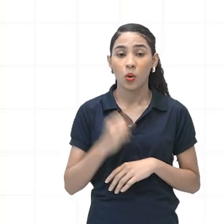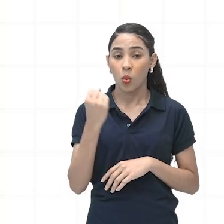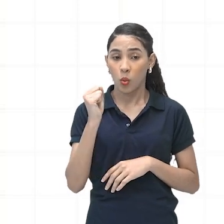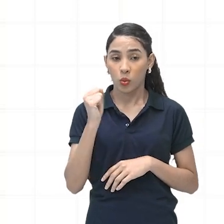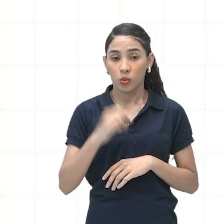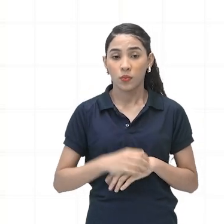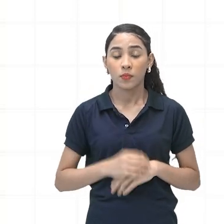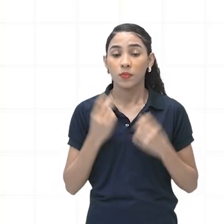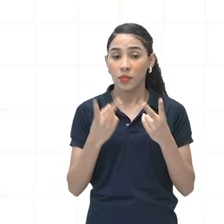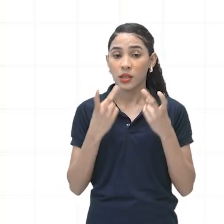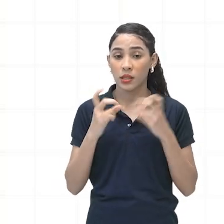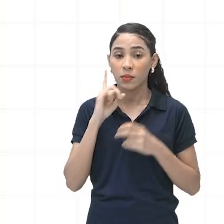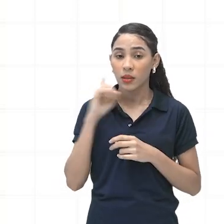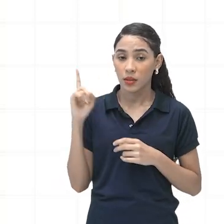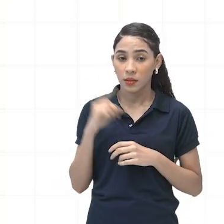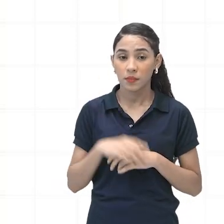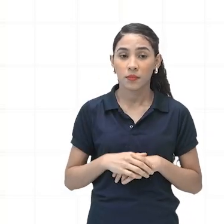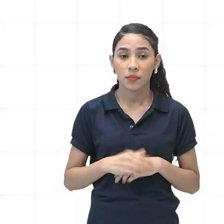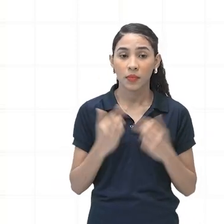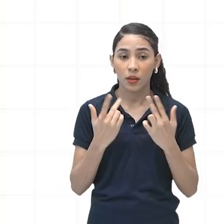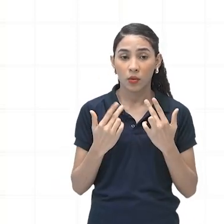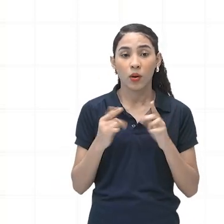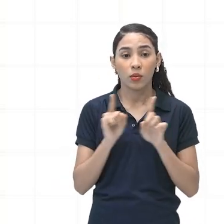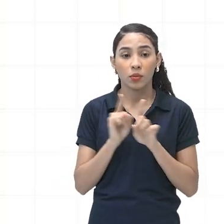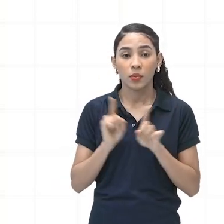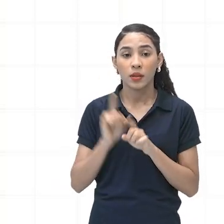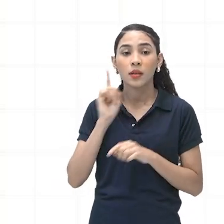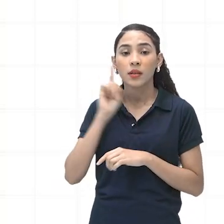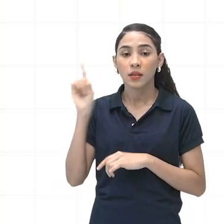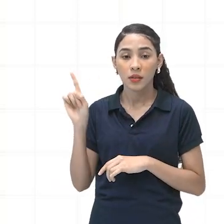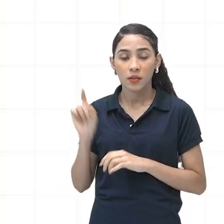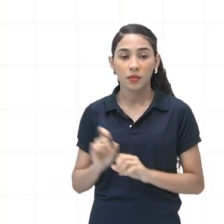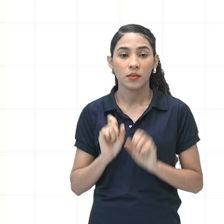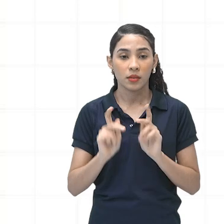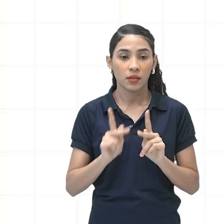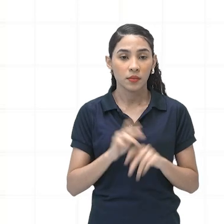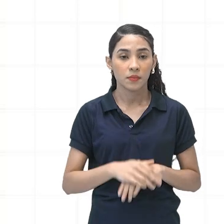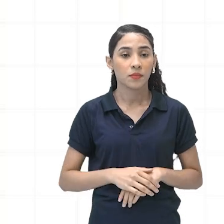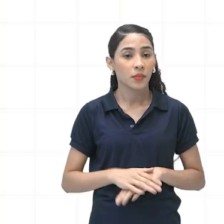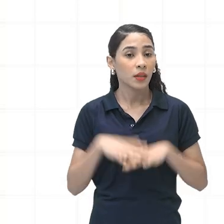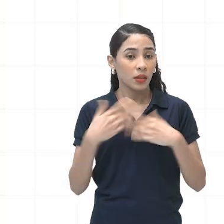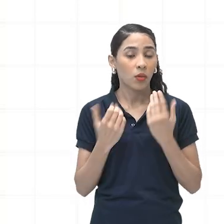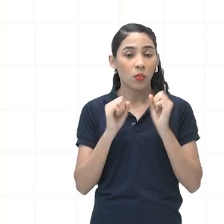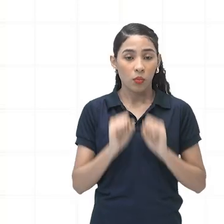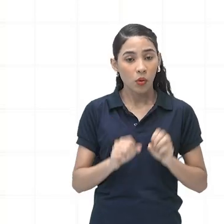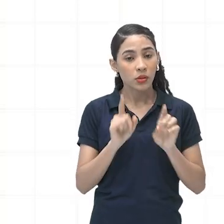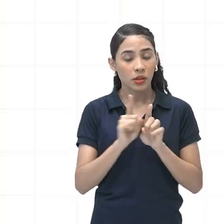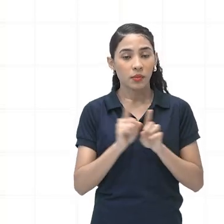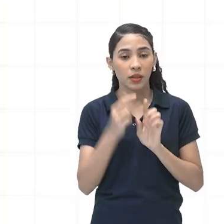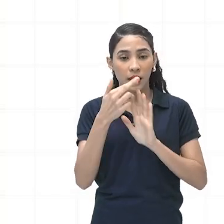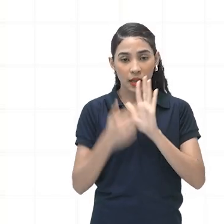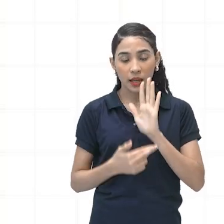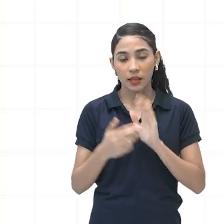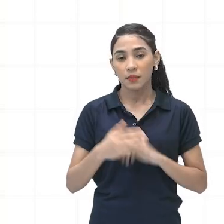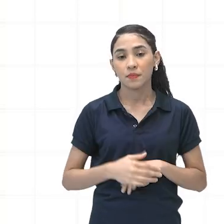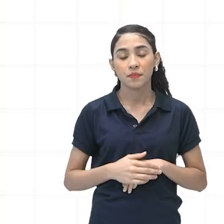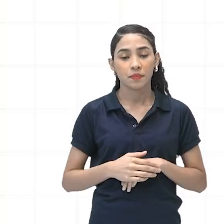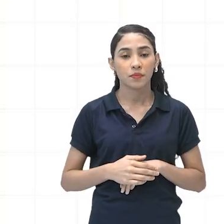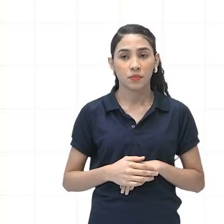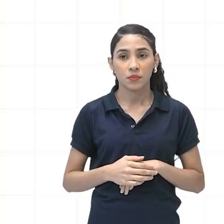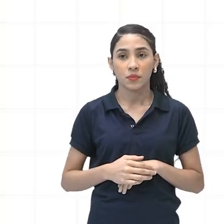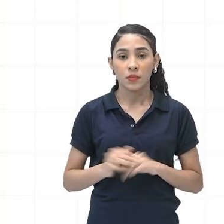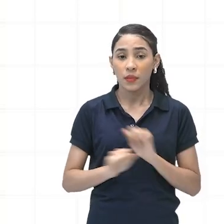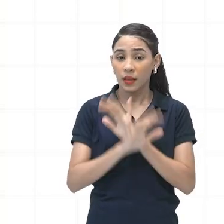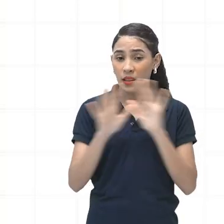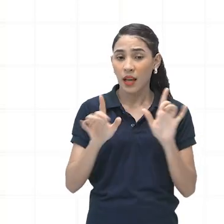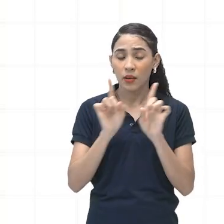8. Observe que esse valor é igual a esse, ó. Tudo bem? Então, eu posso aplicar essa propriedade de tal forma que